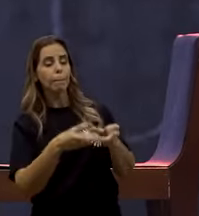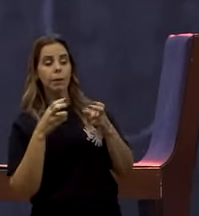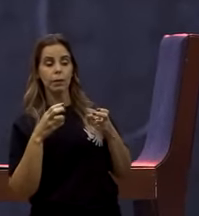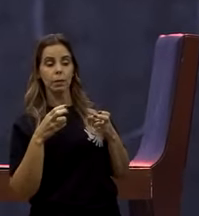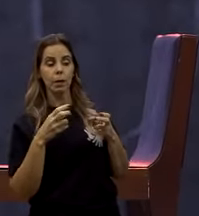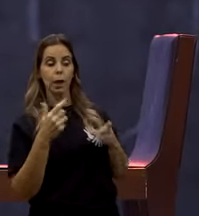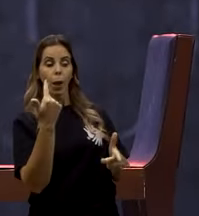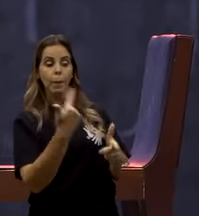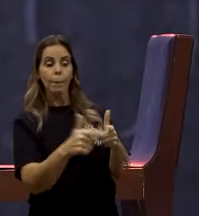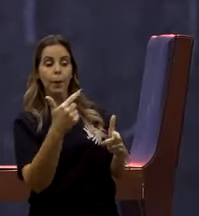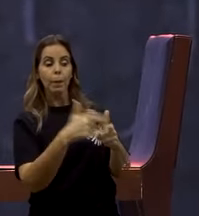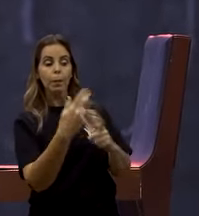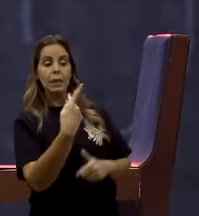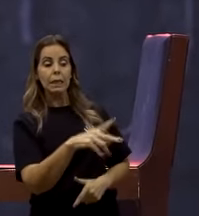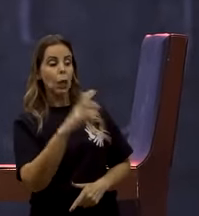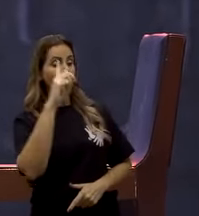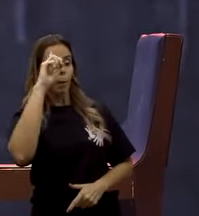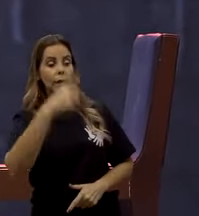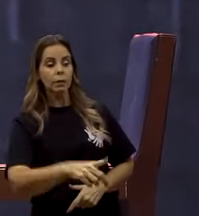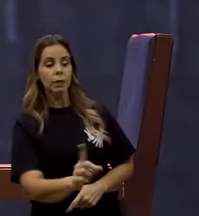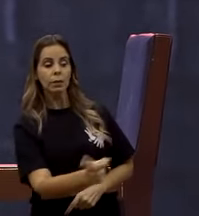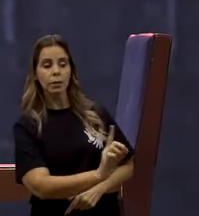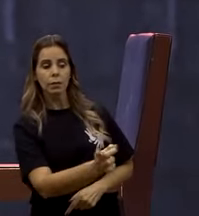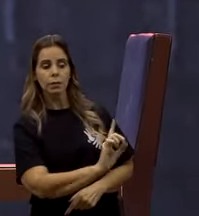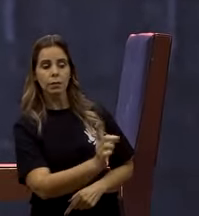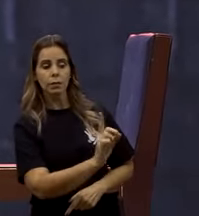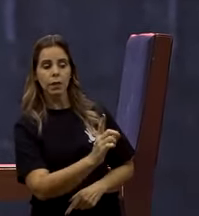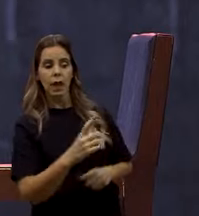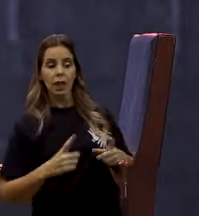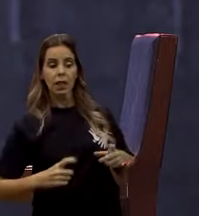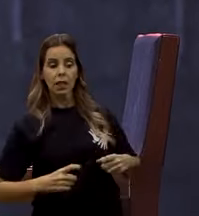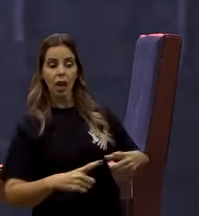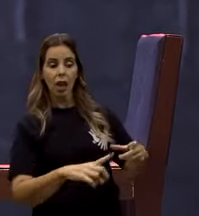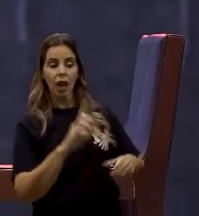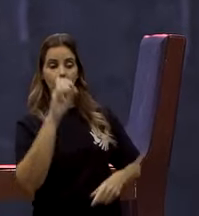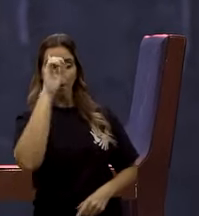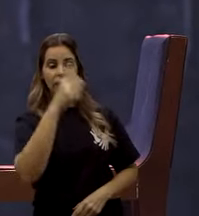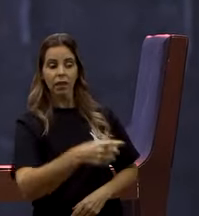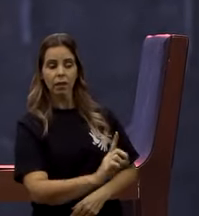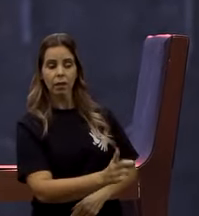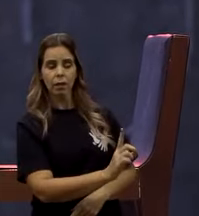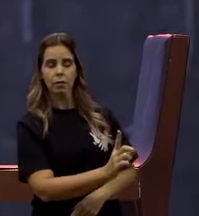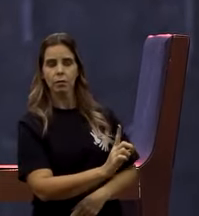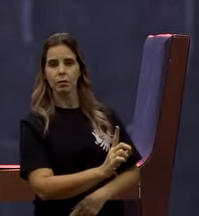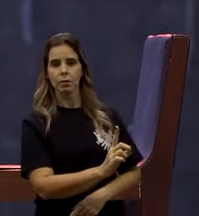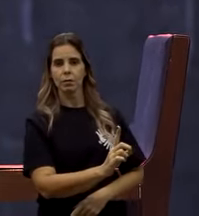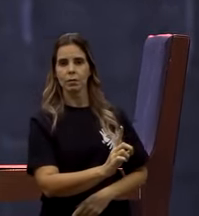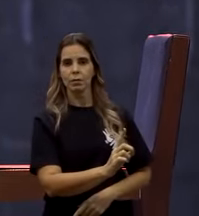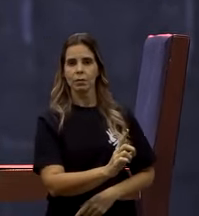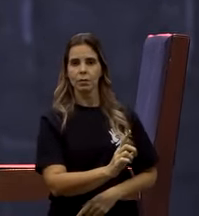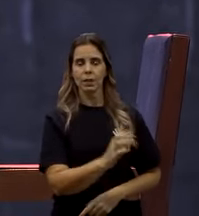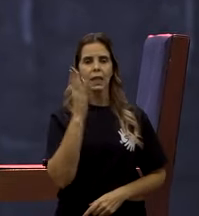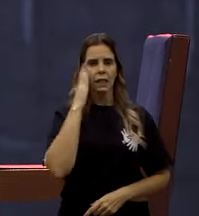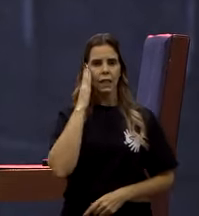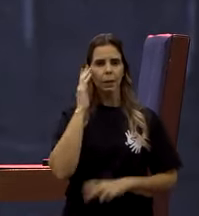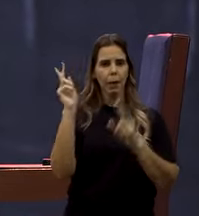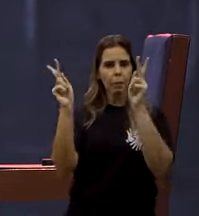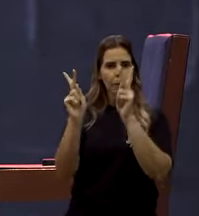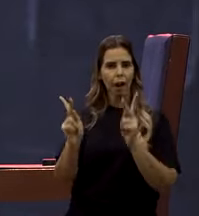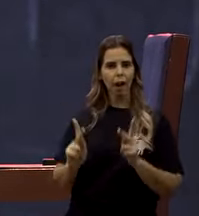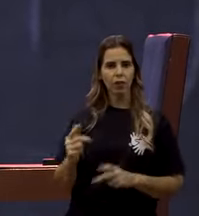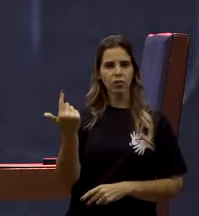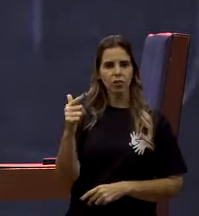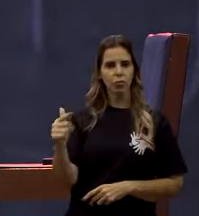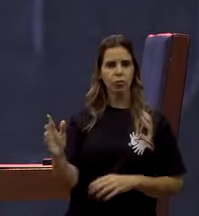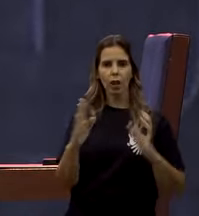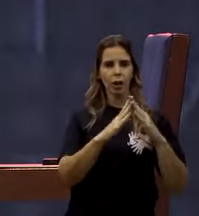batalha que Deus nunca mandou a gente batalhar Ô irmão sabe essa paz que a gente não tem na nossa casa há muito tempo um monte